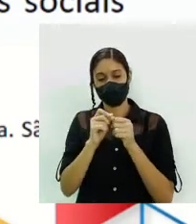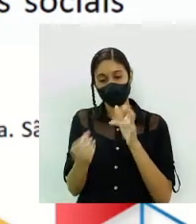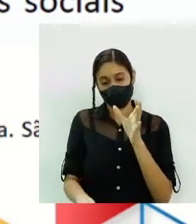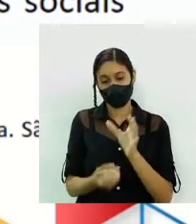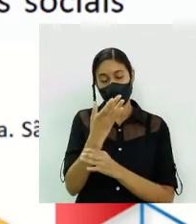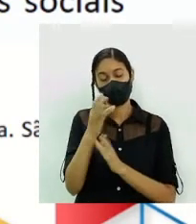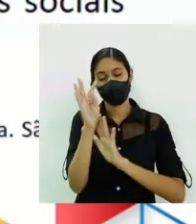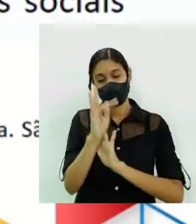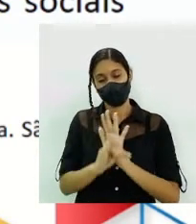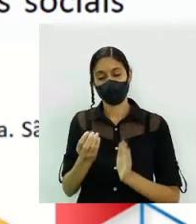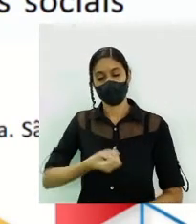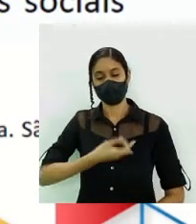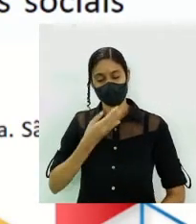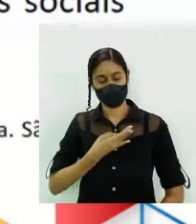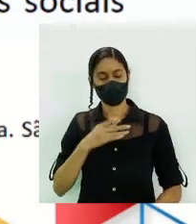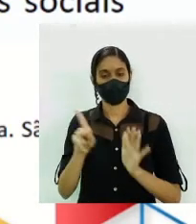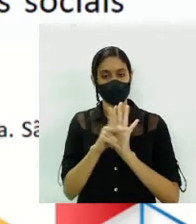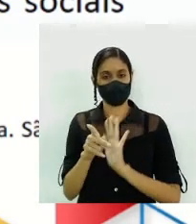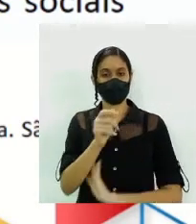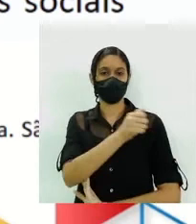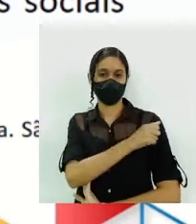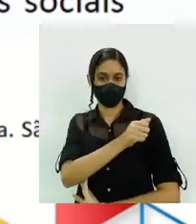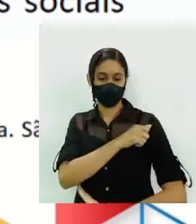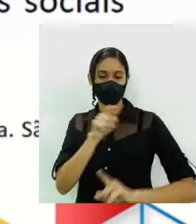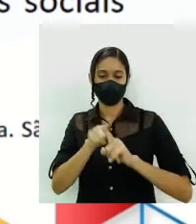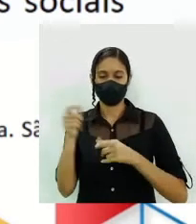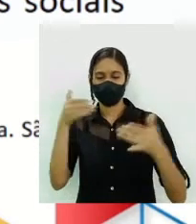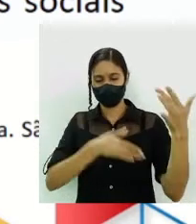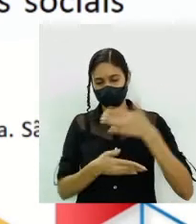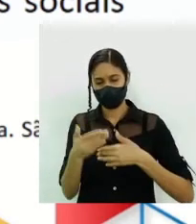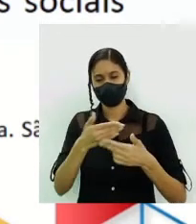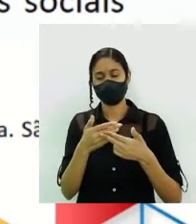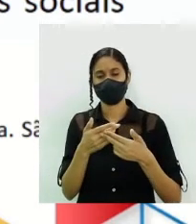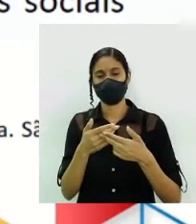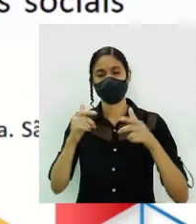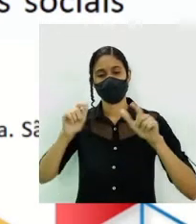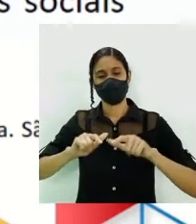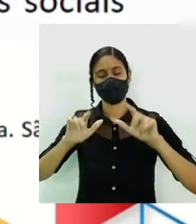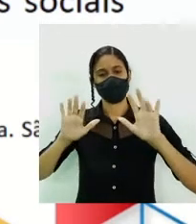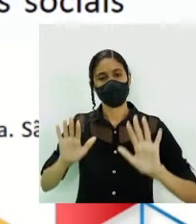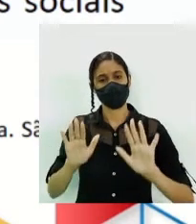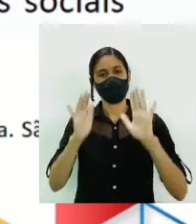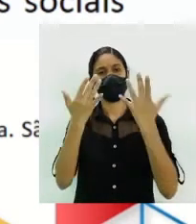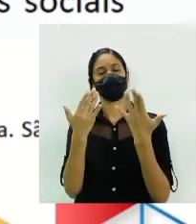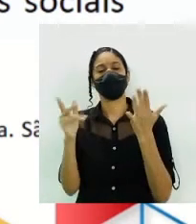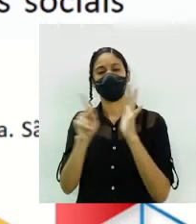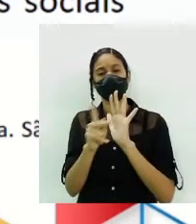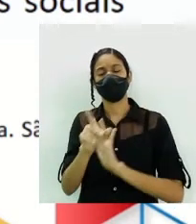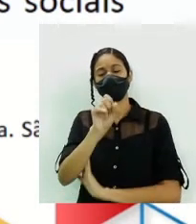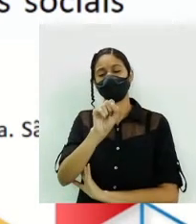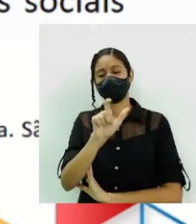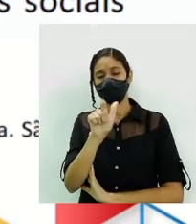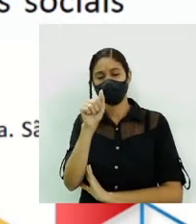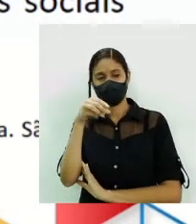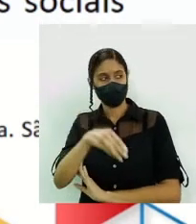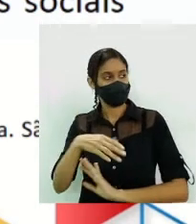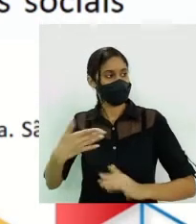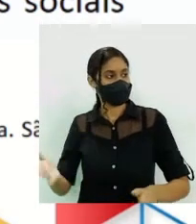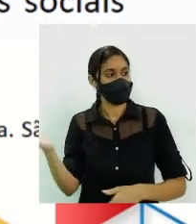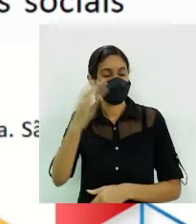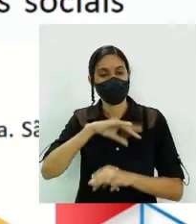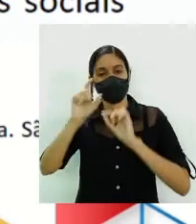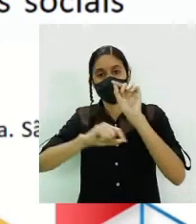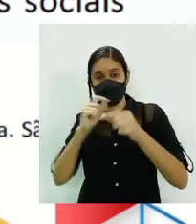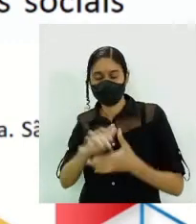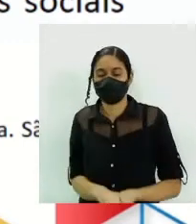de textos poéticos autorais e a participação em eventos sociais dessas obras. Então, vamos lá, gente. O que é que